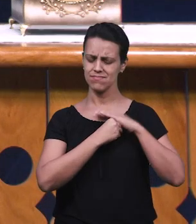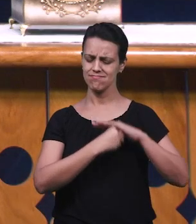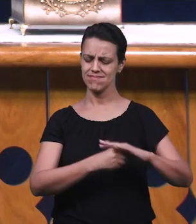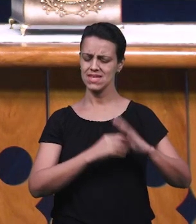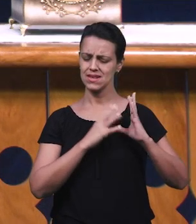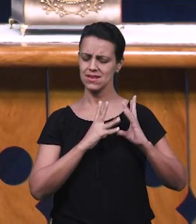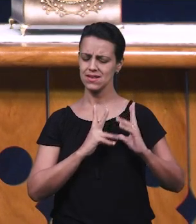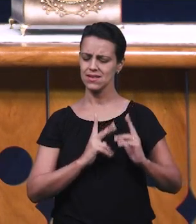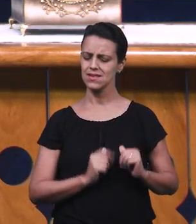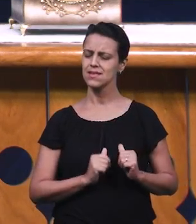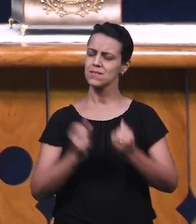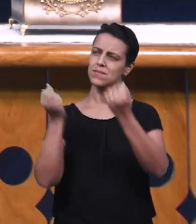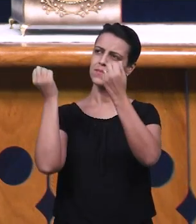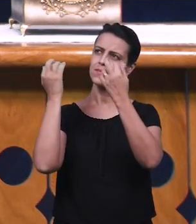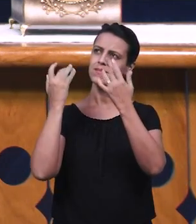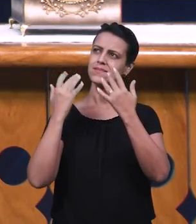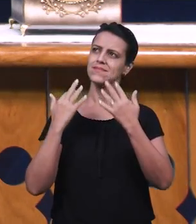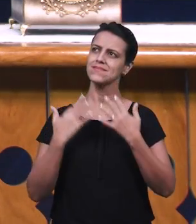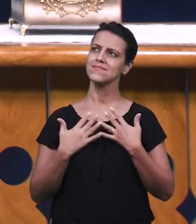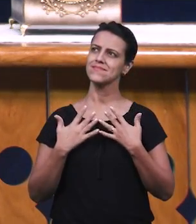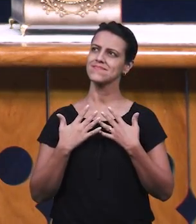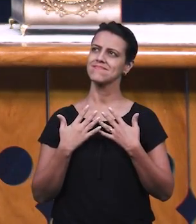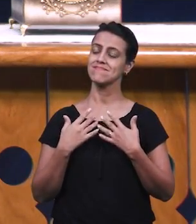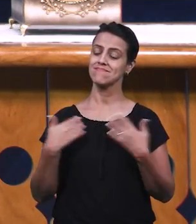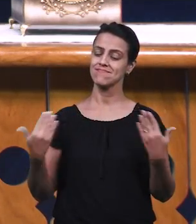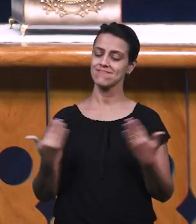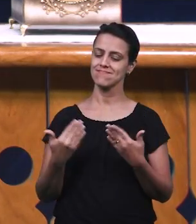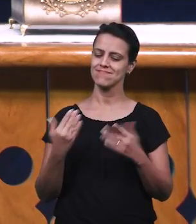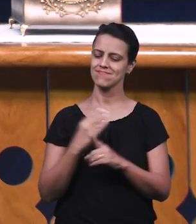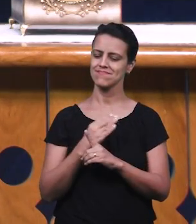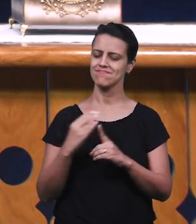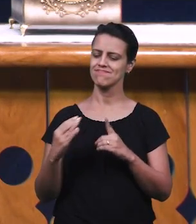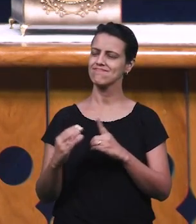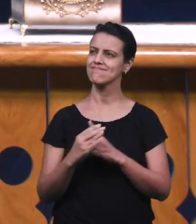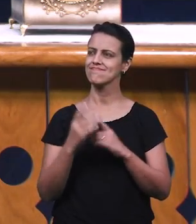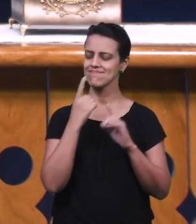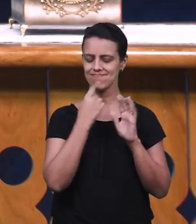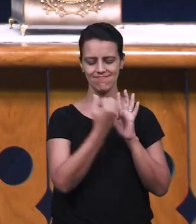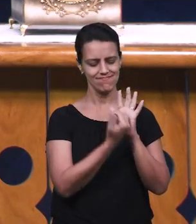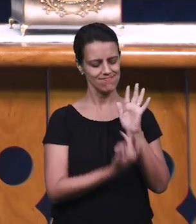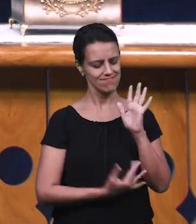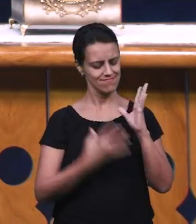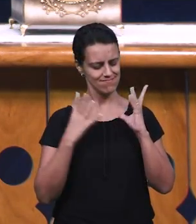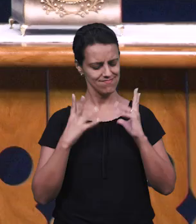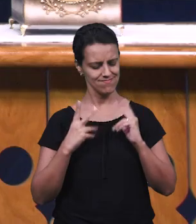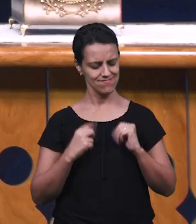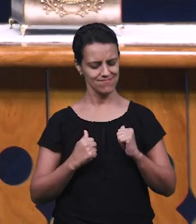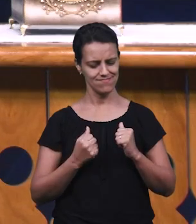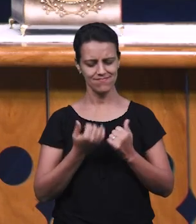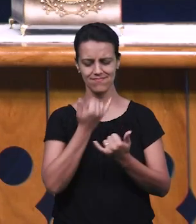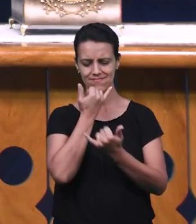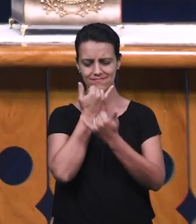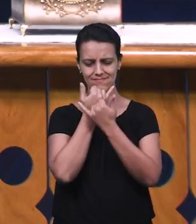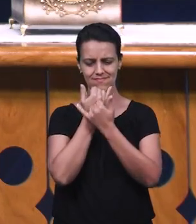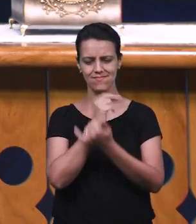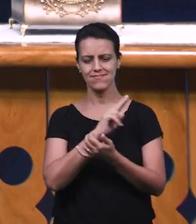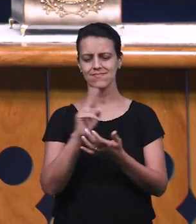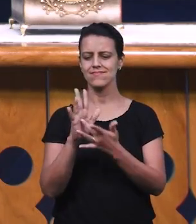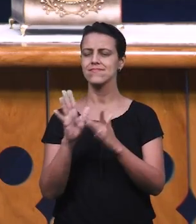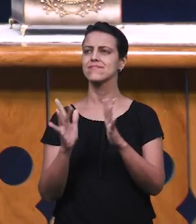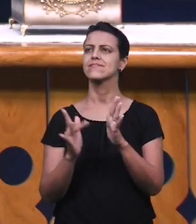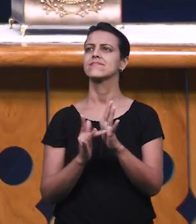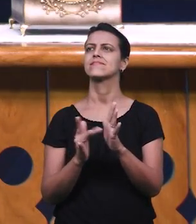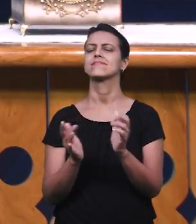pecado, já nos abençoa para esse culto. Passa do sangue de Jesus, nos perdoa, em nome